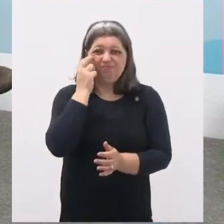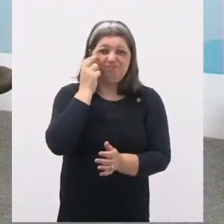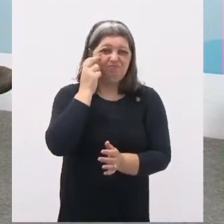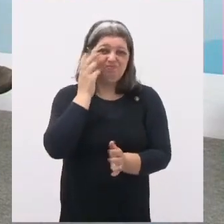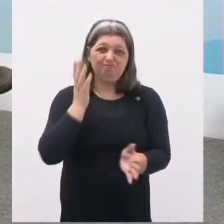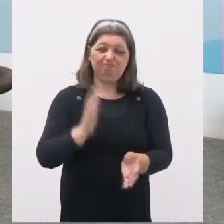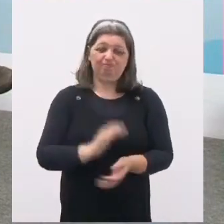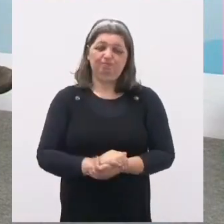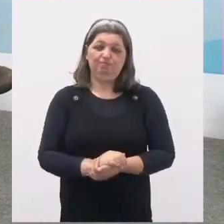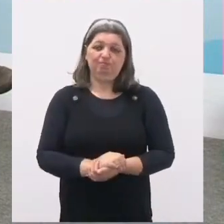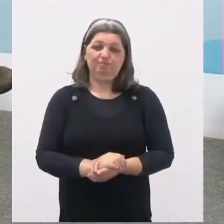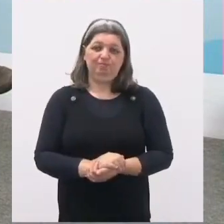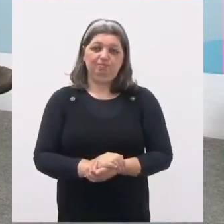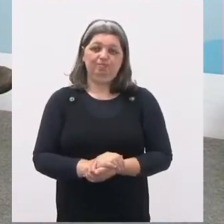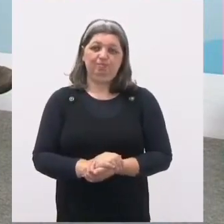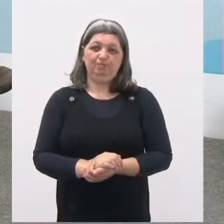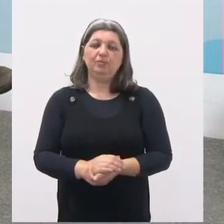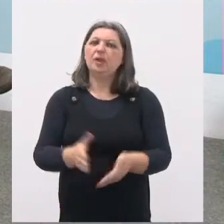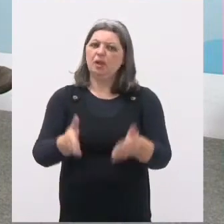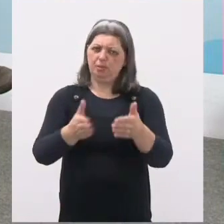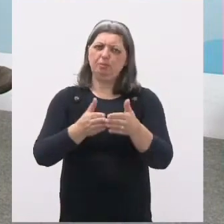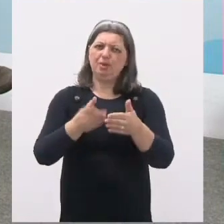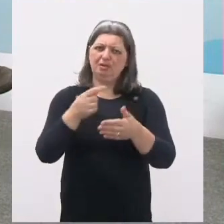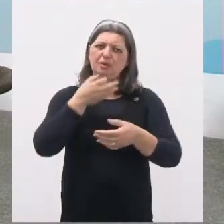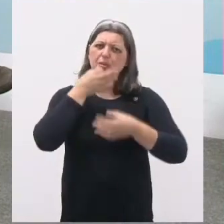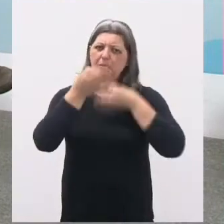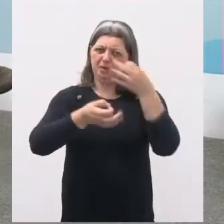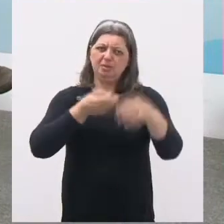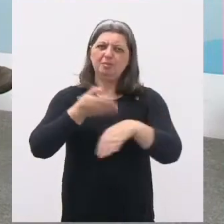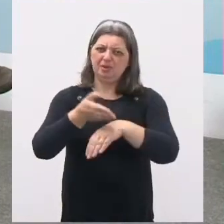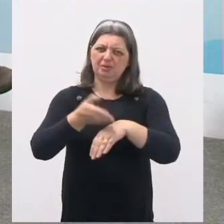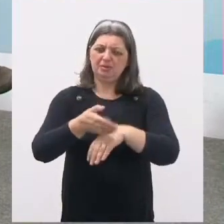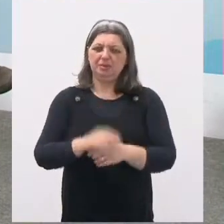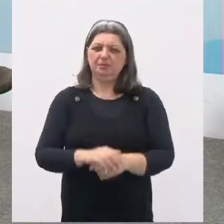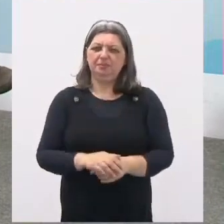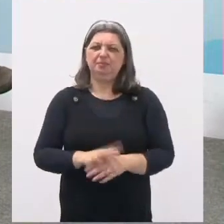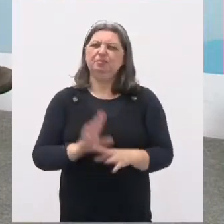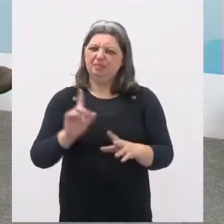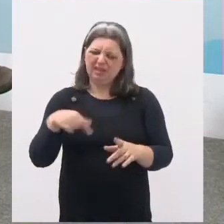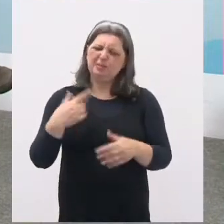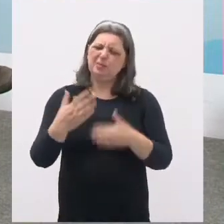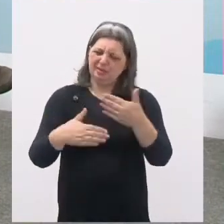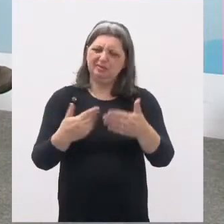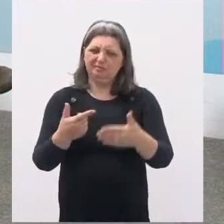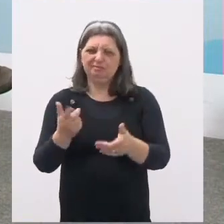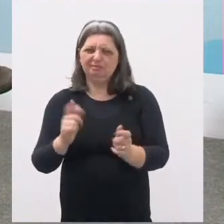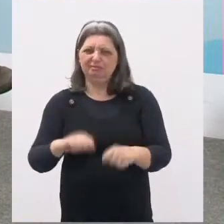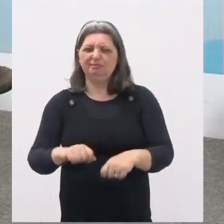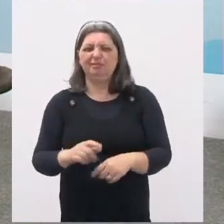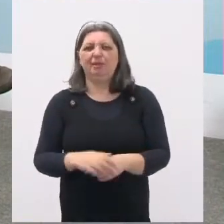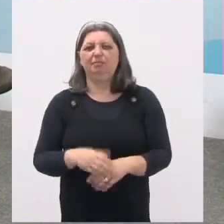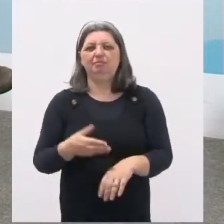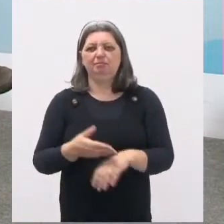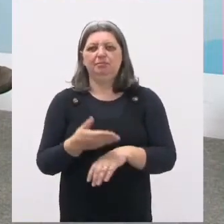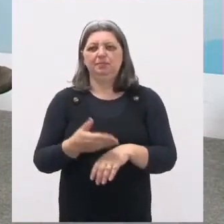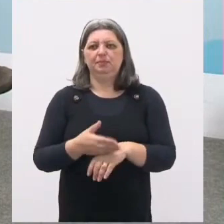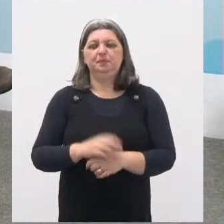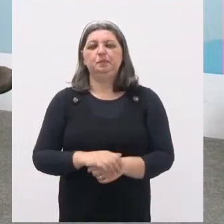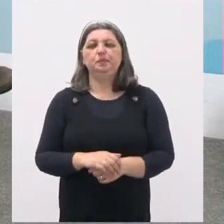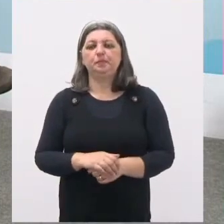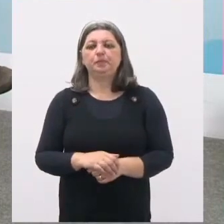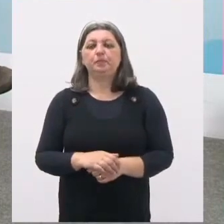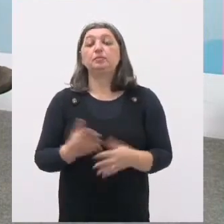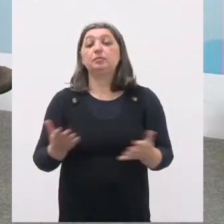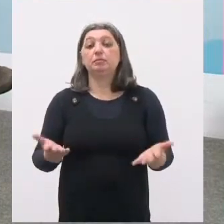Bom. A gente pede que eles participem, mas eles, ao longo da formação, eles vão perdendo a timidez. Então é isso mesmo, né,